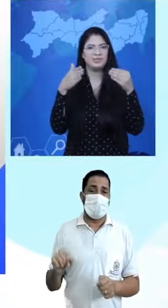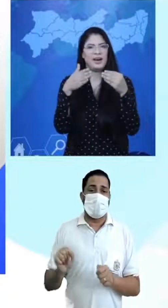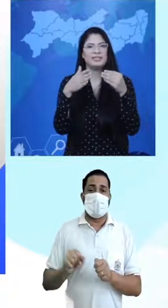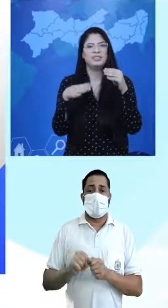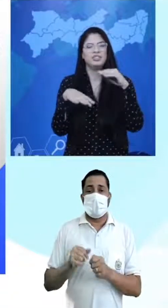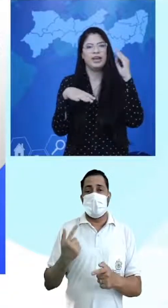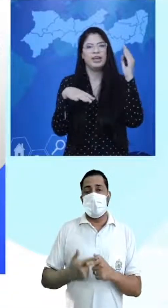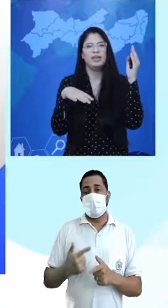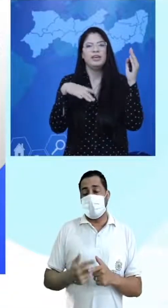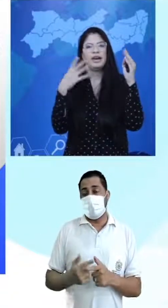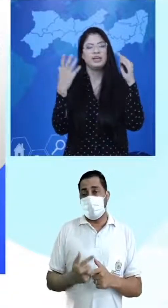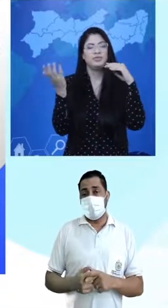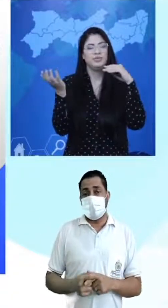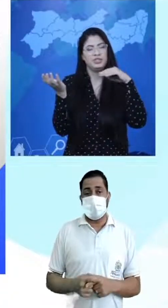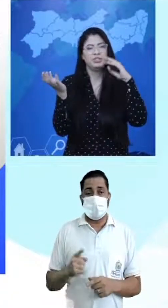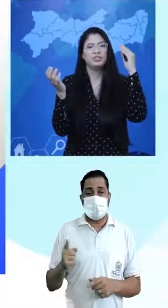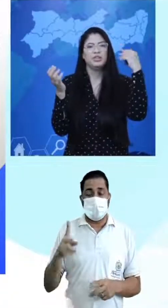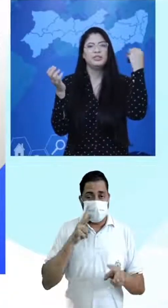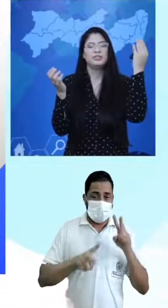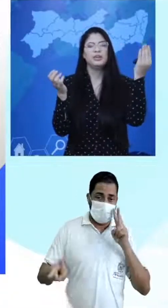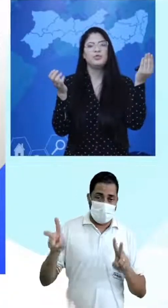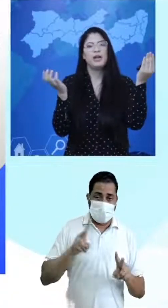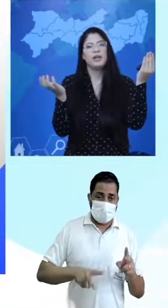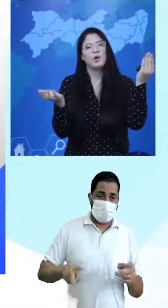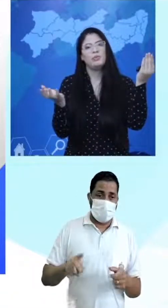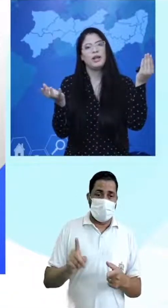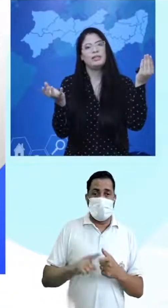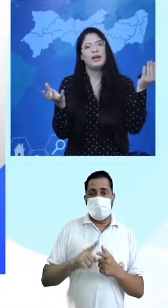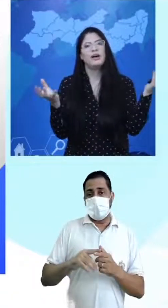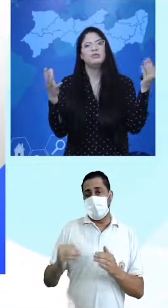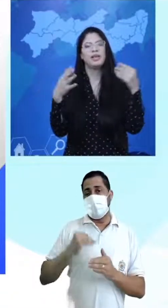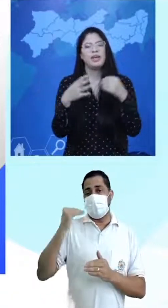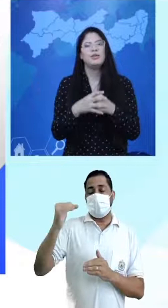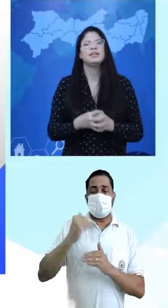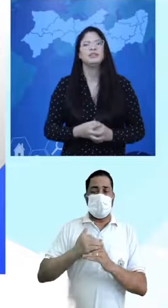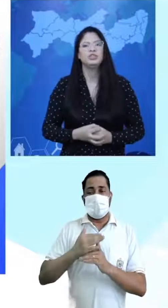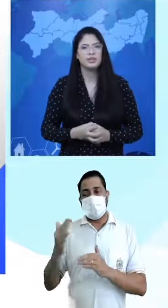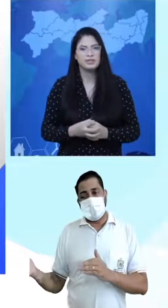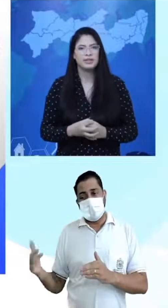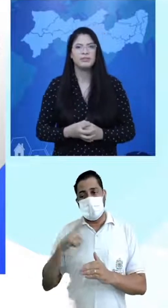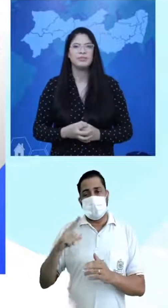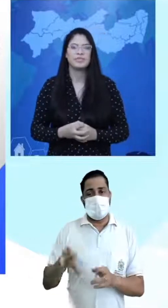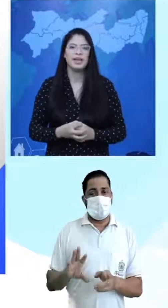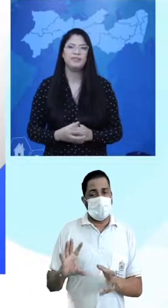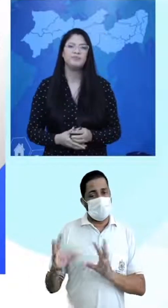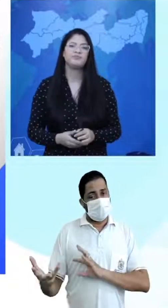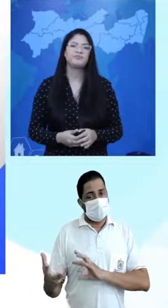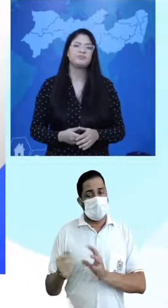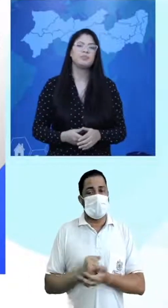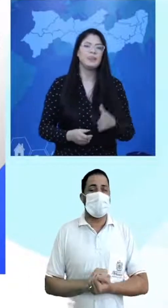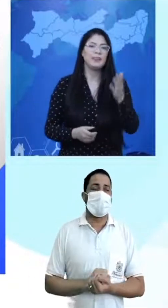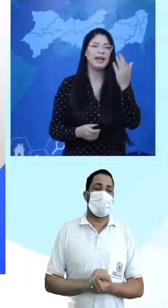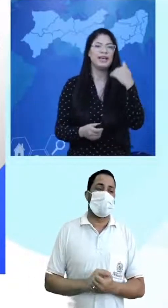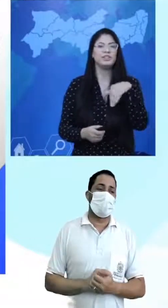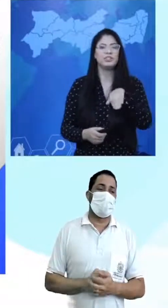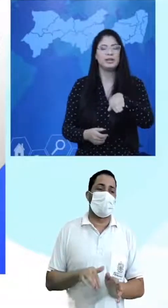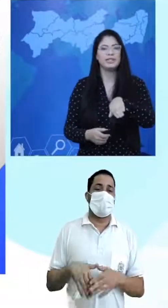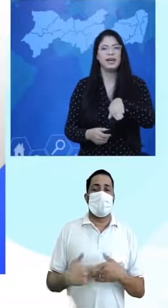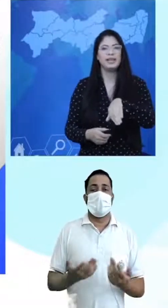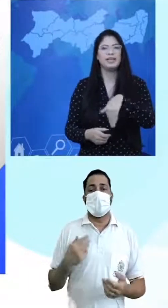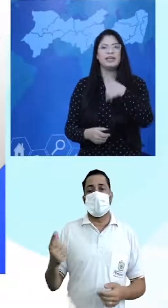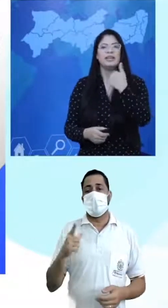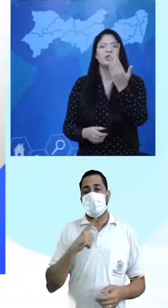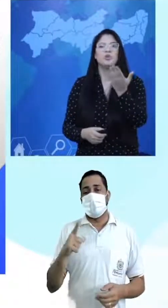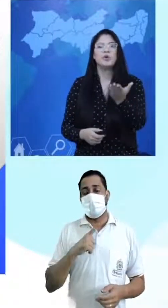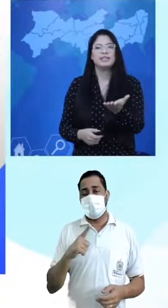as faces, né, as vistas, tanto superior como lateral, tenham essa distorção, certo? Aí nós temos